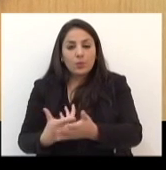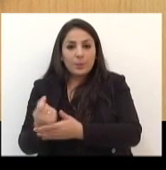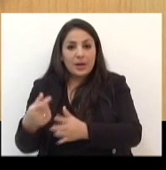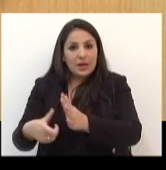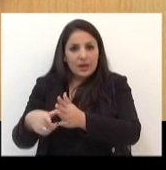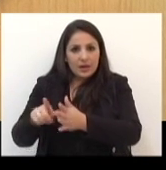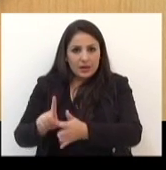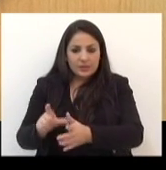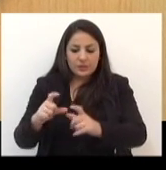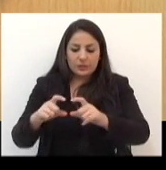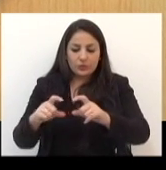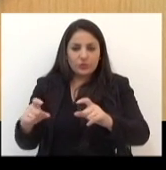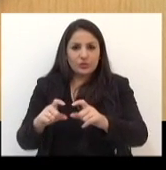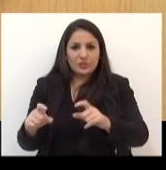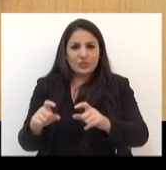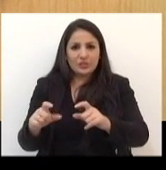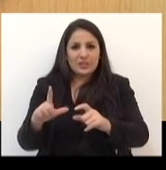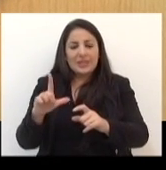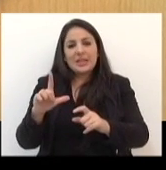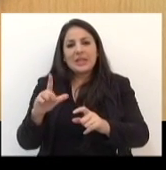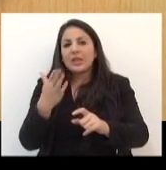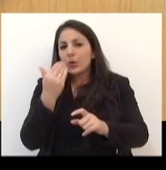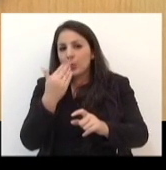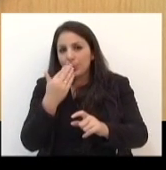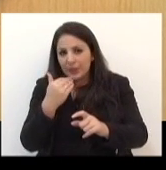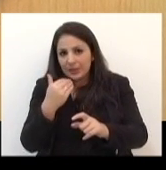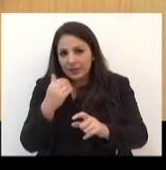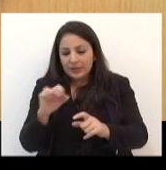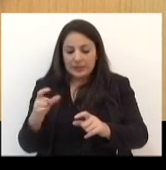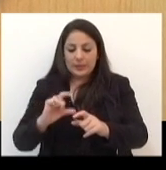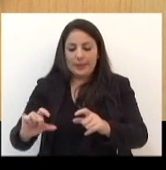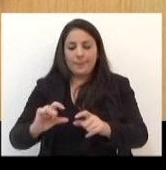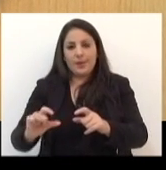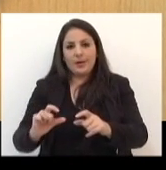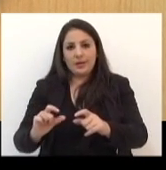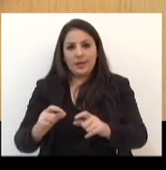o ticket do lanche com a Liga. O valor é de R$